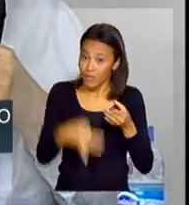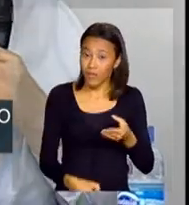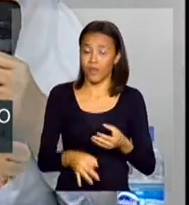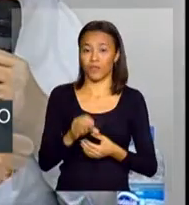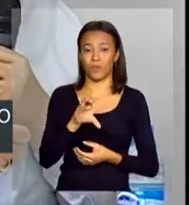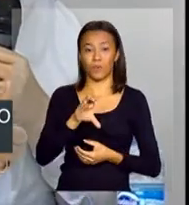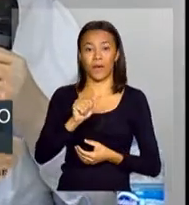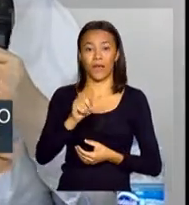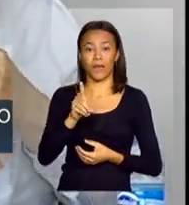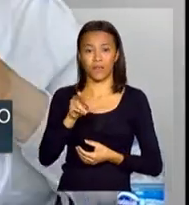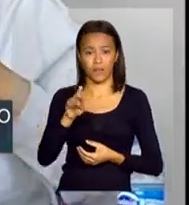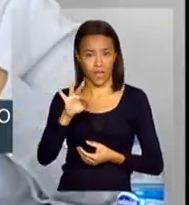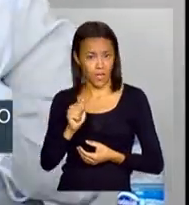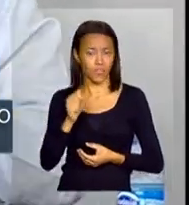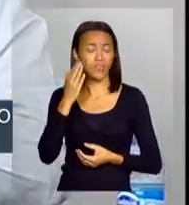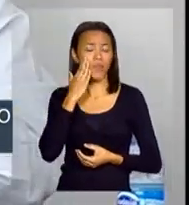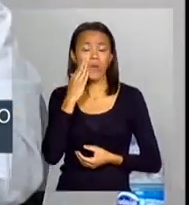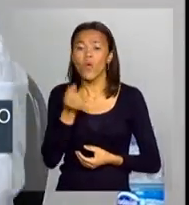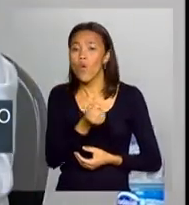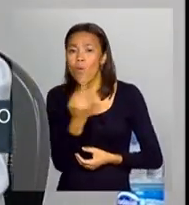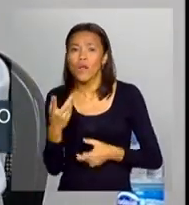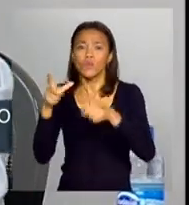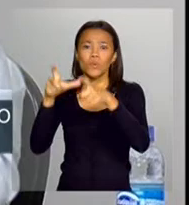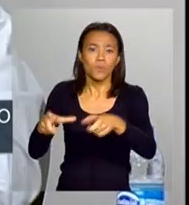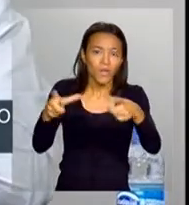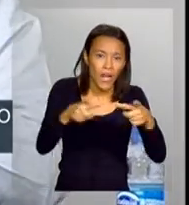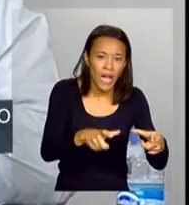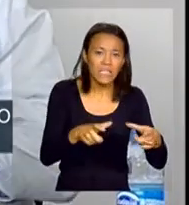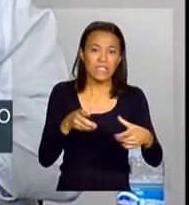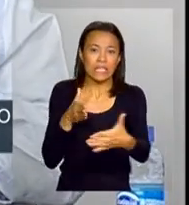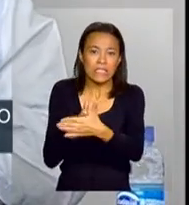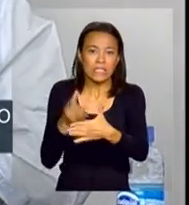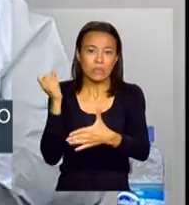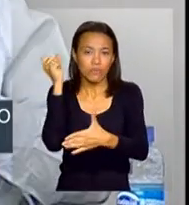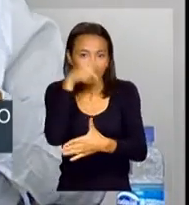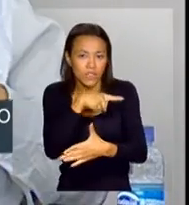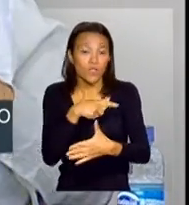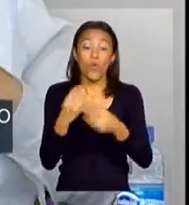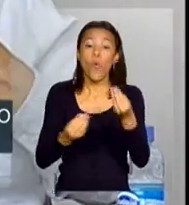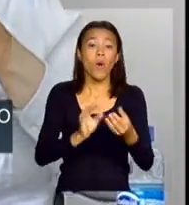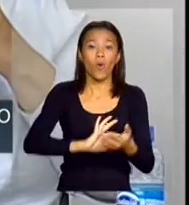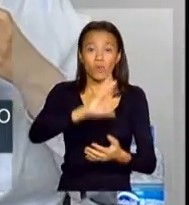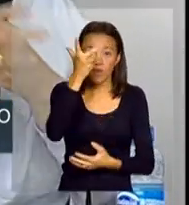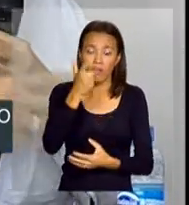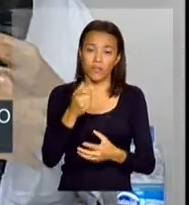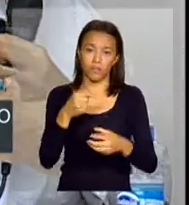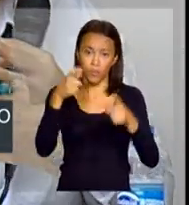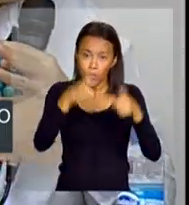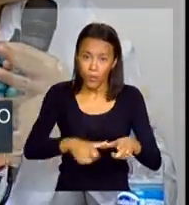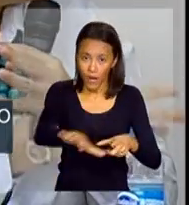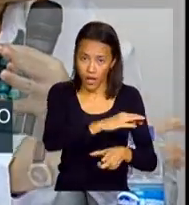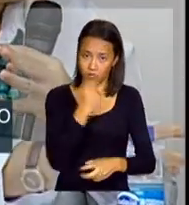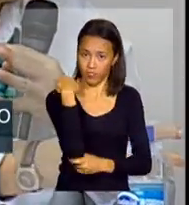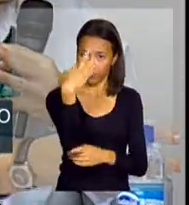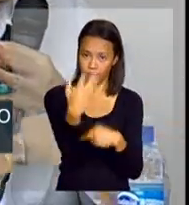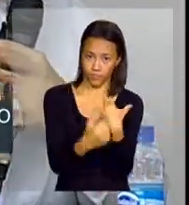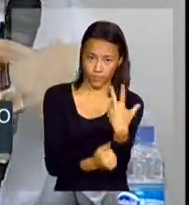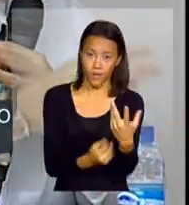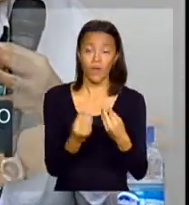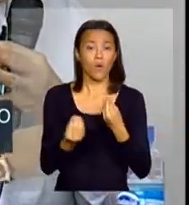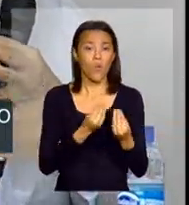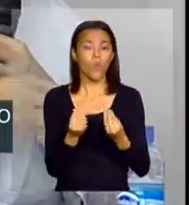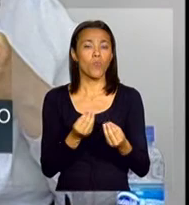a necessidade de recuperar, quais são as travas por propriedade, como é que isso acontece para o bioma, como é que você faz regime